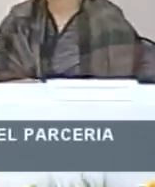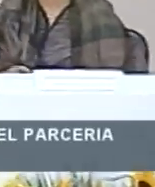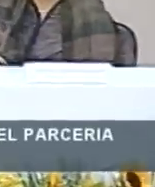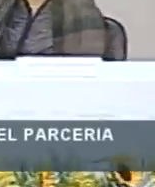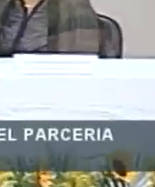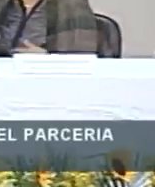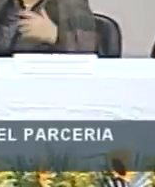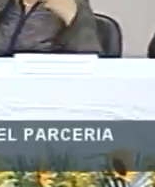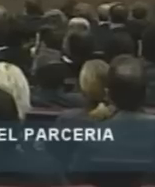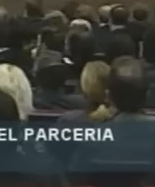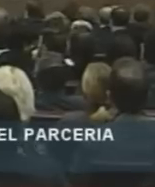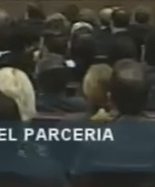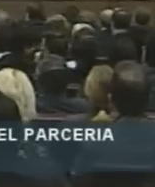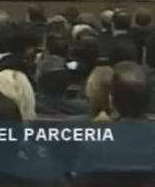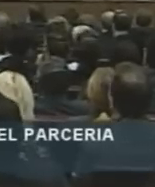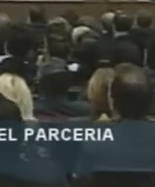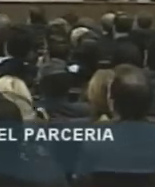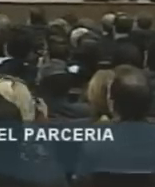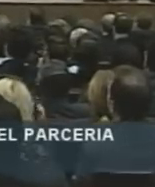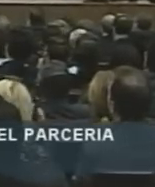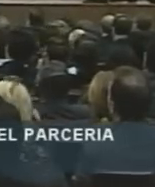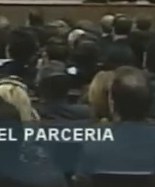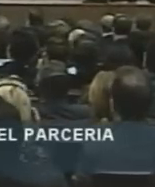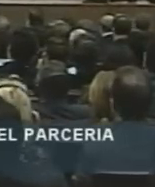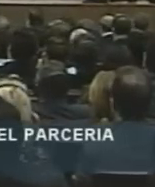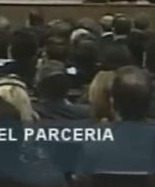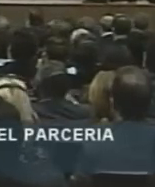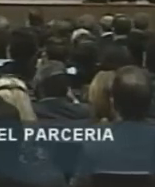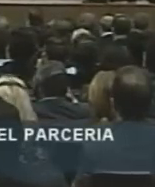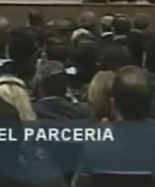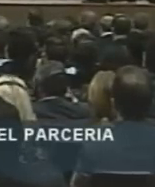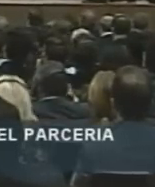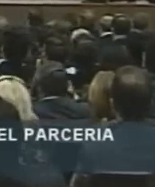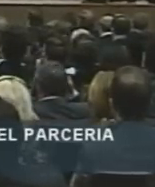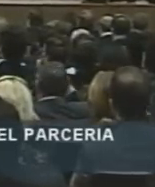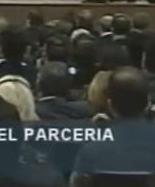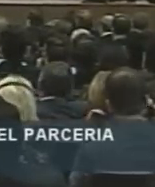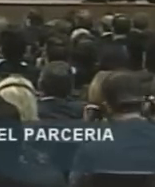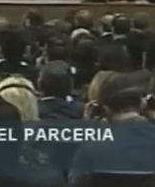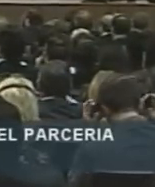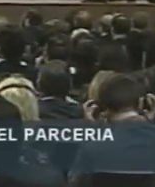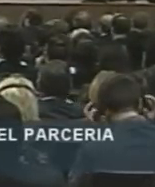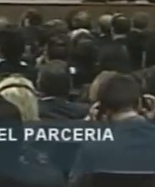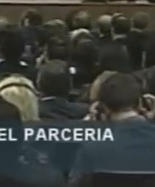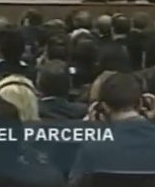Com a palavra, a senhora Presidenta da República Federativa do Brasil, Dilma Rousseff.